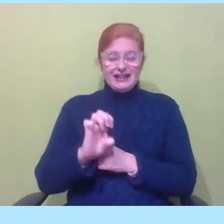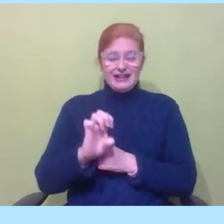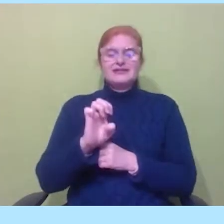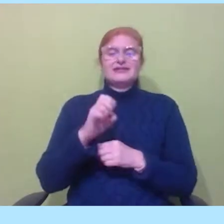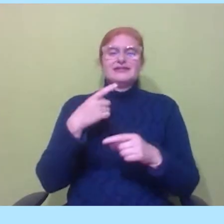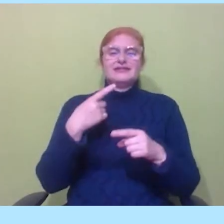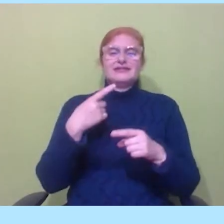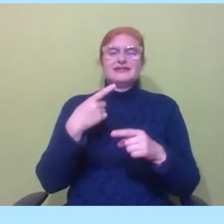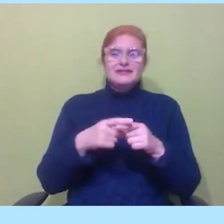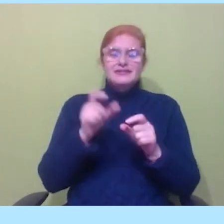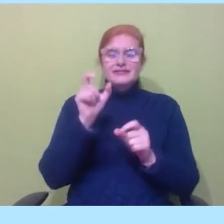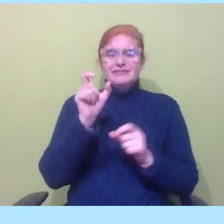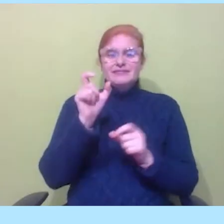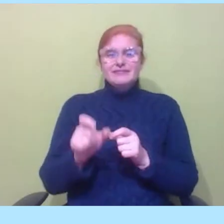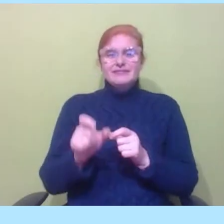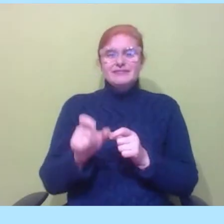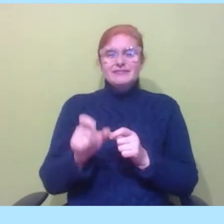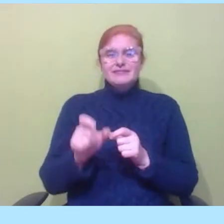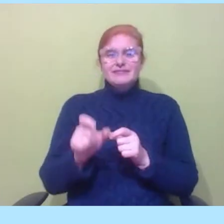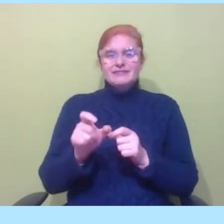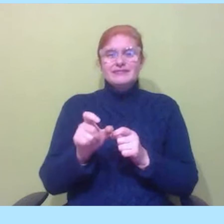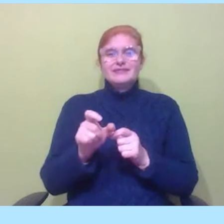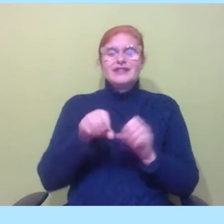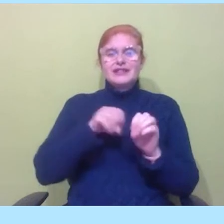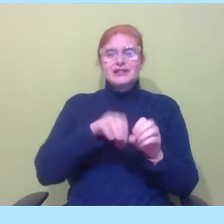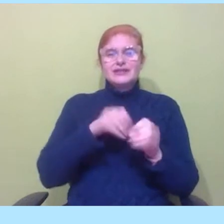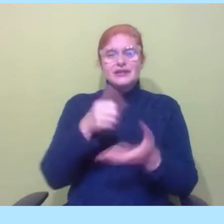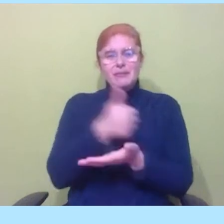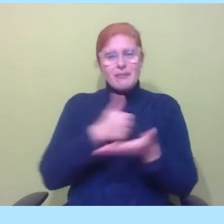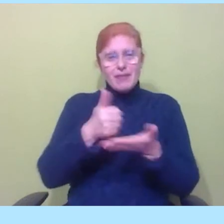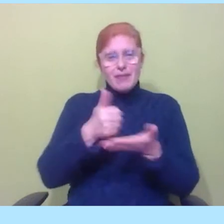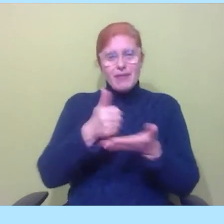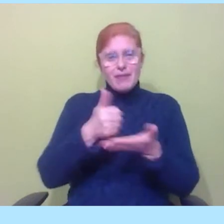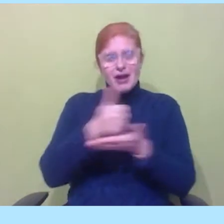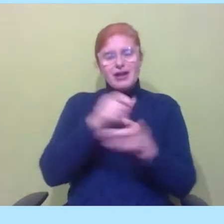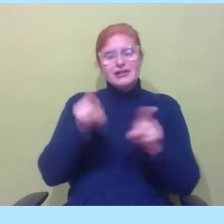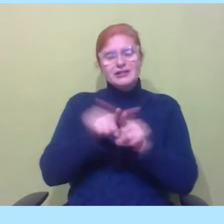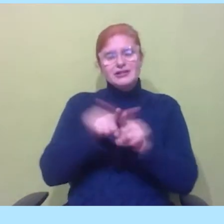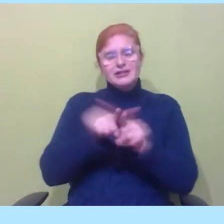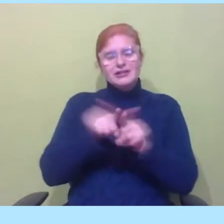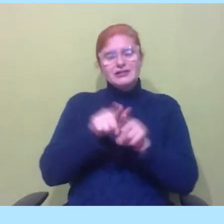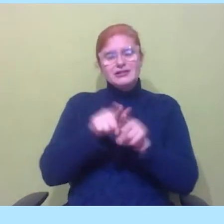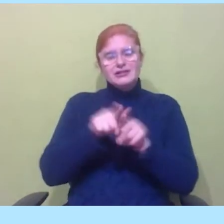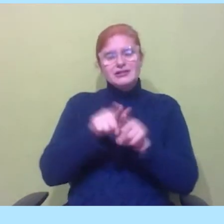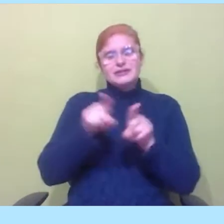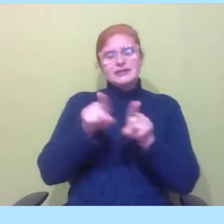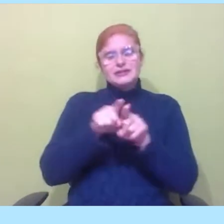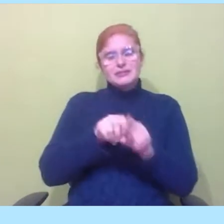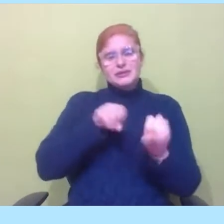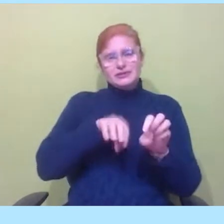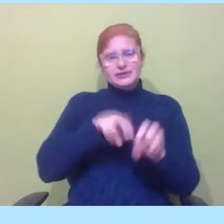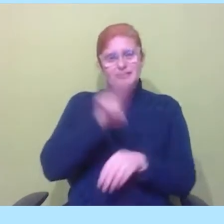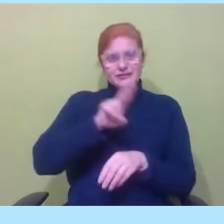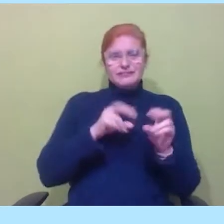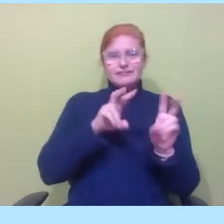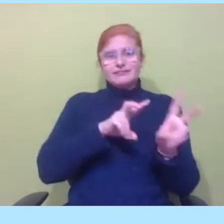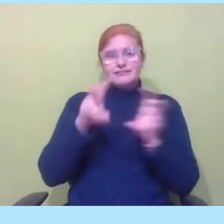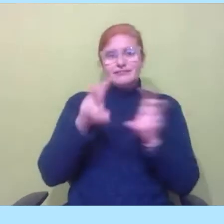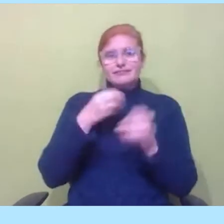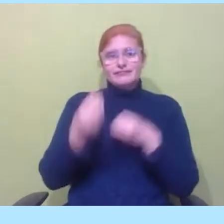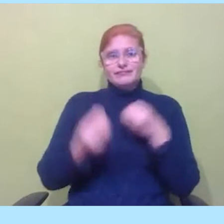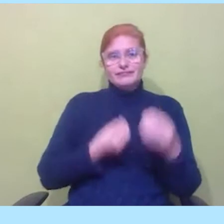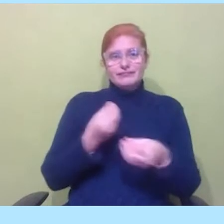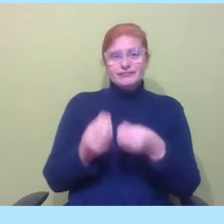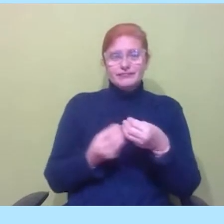educação universitária e tal, sobre como mostrar para a